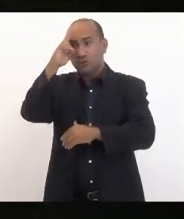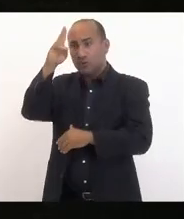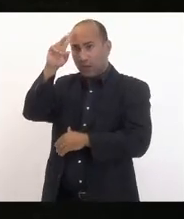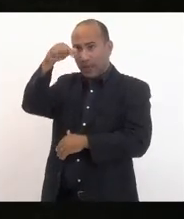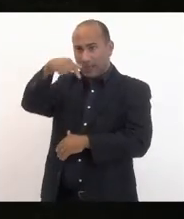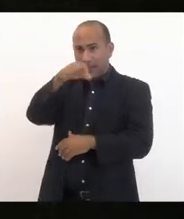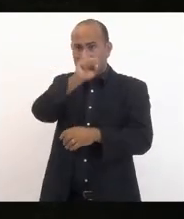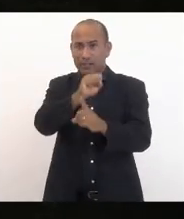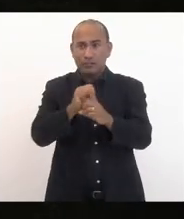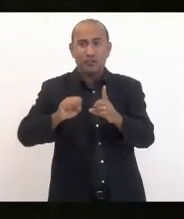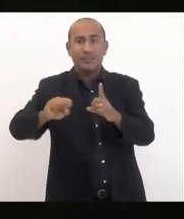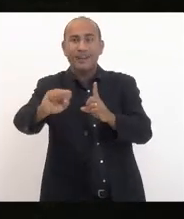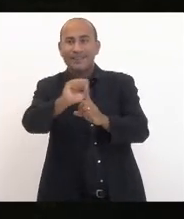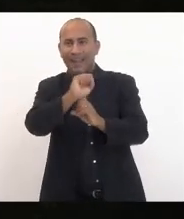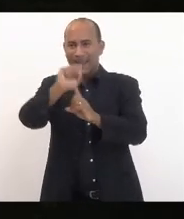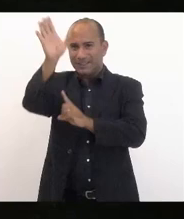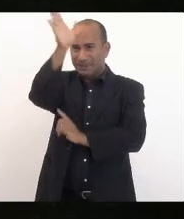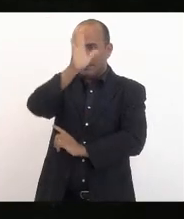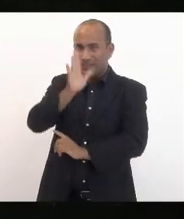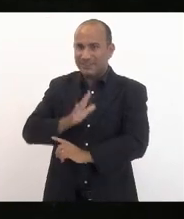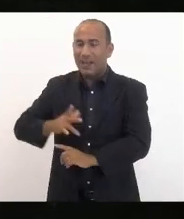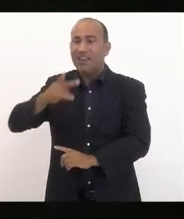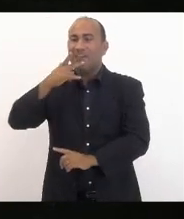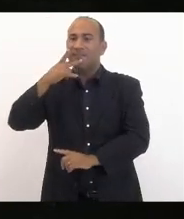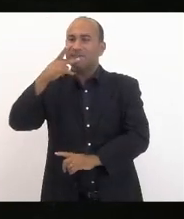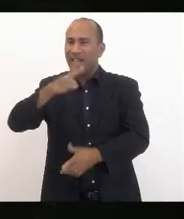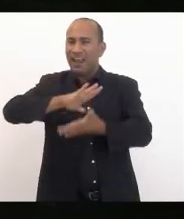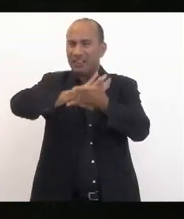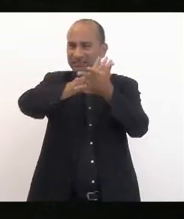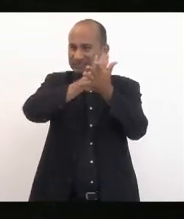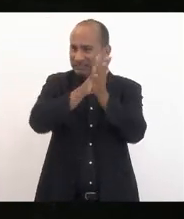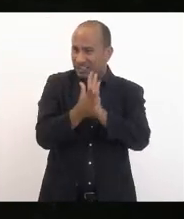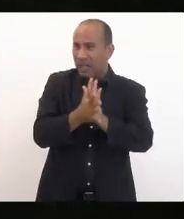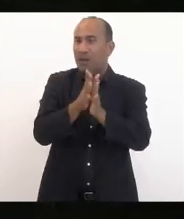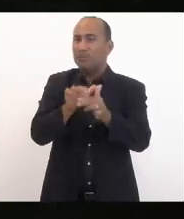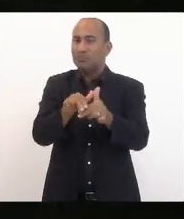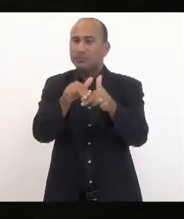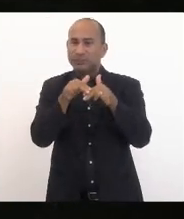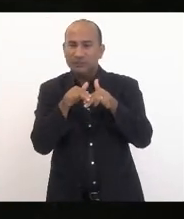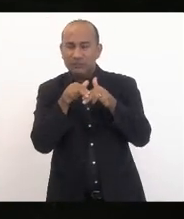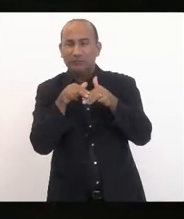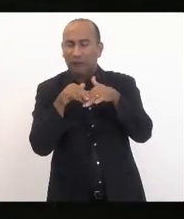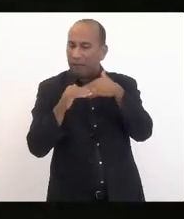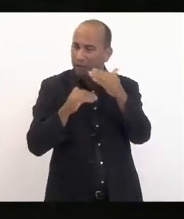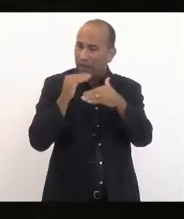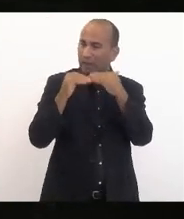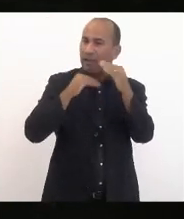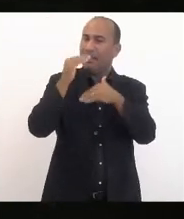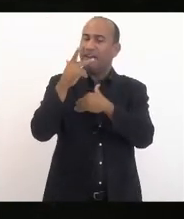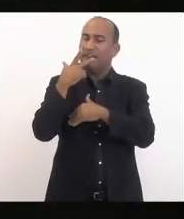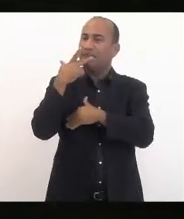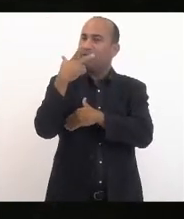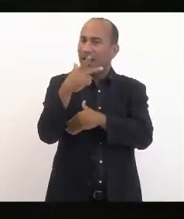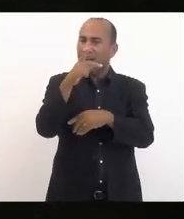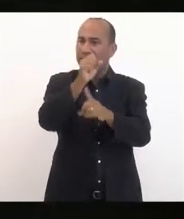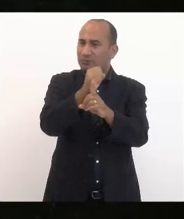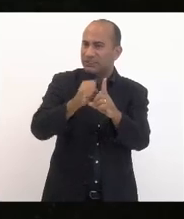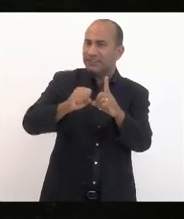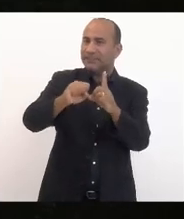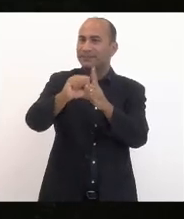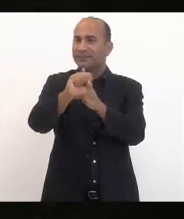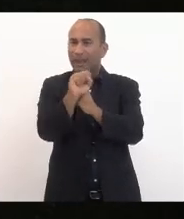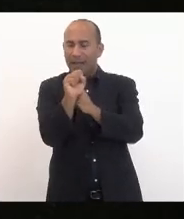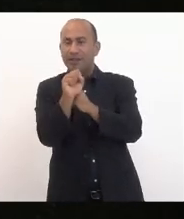brasileira, que é cimentada pelo racismo, racismo estrutural, que cimenta as relações em sociedade e